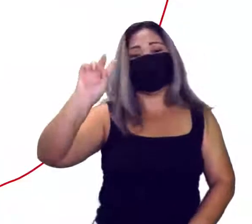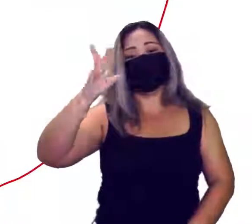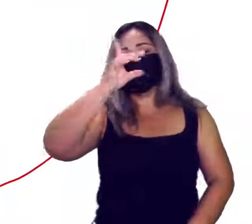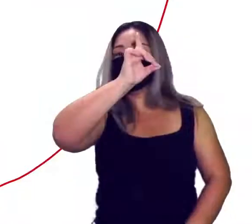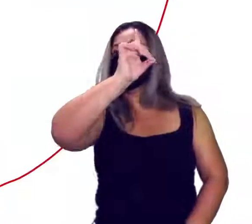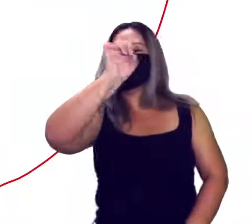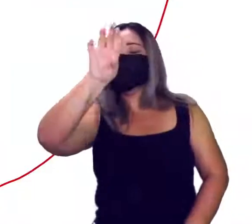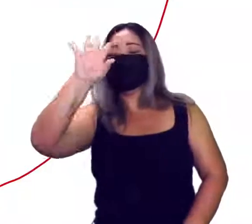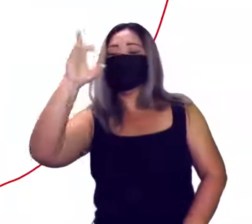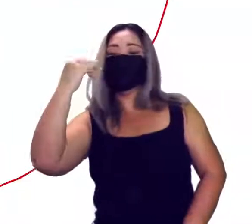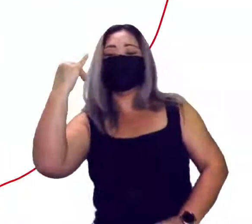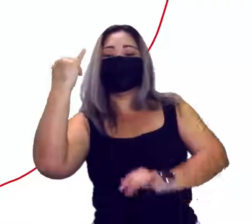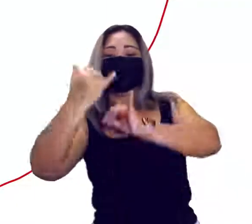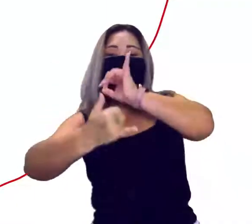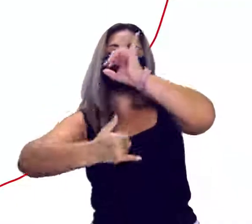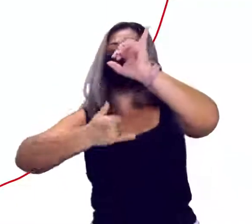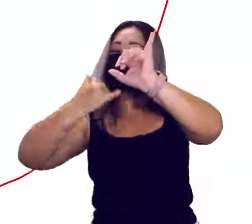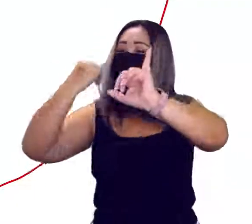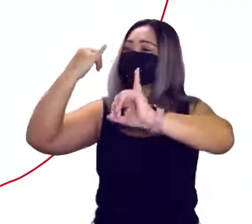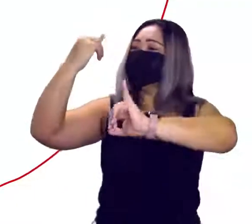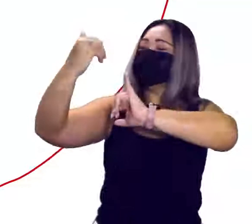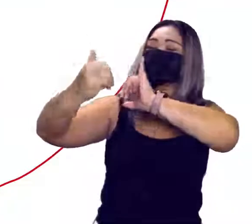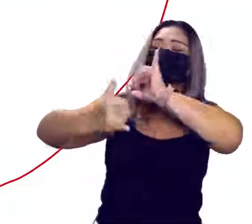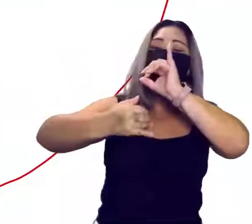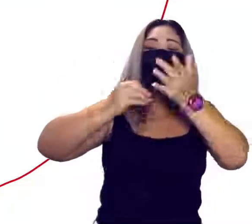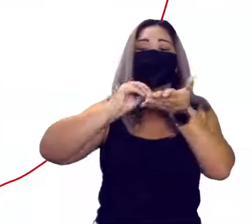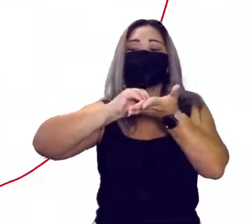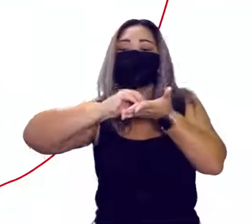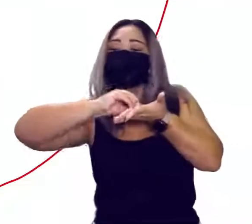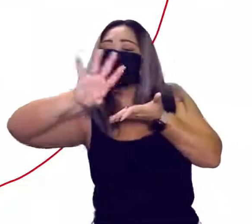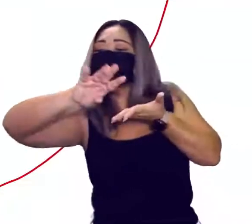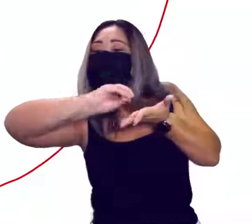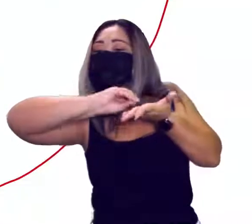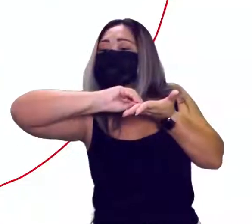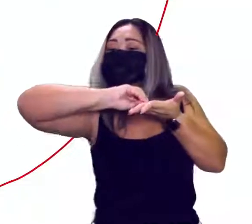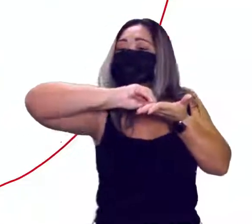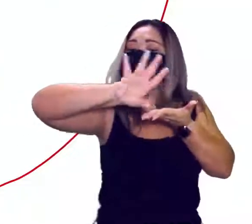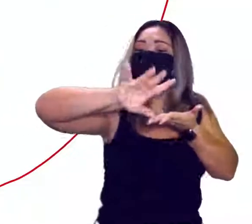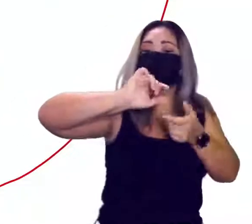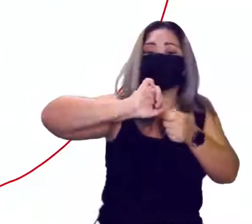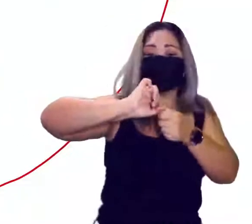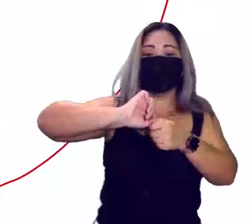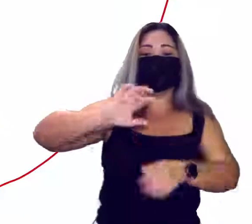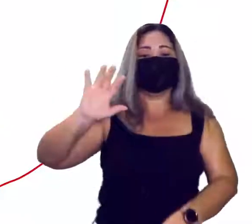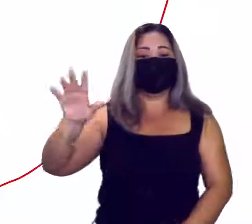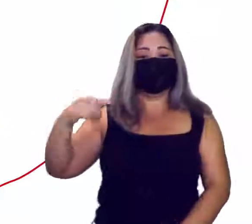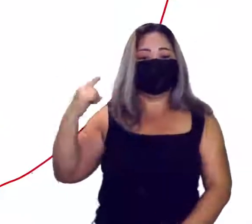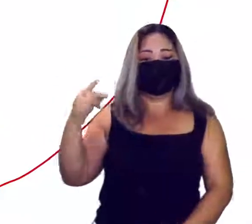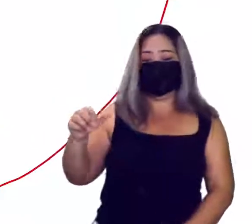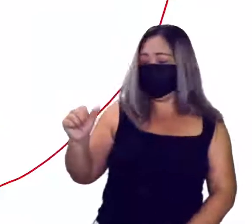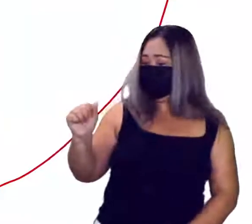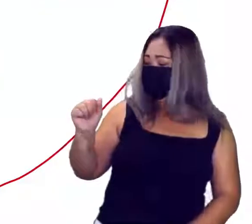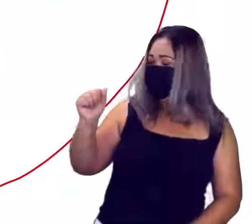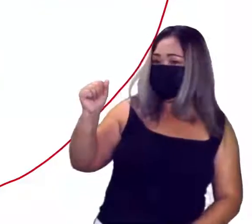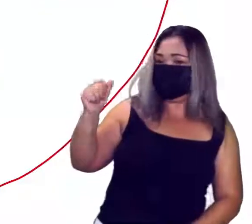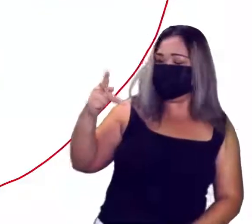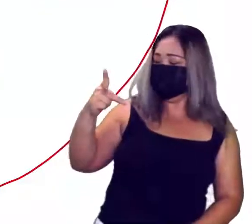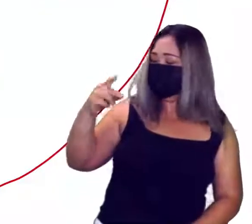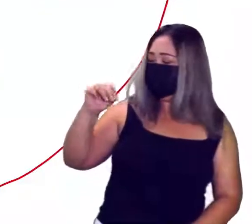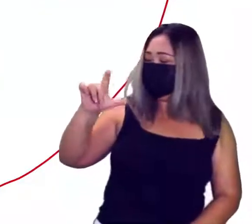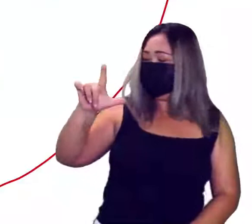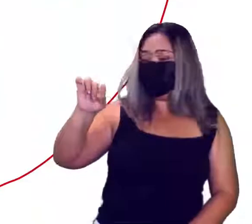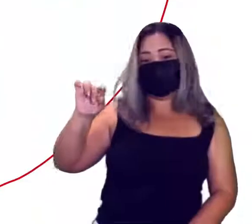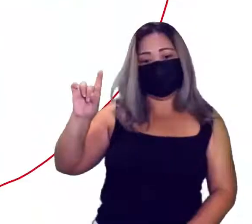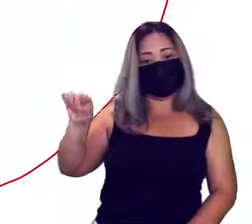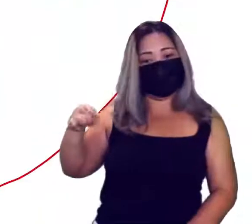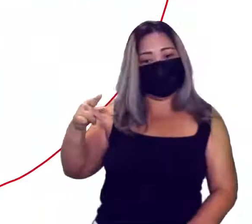do mensageiro, né, aquele que transmite as mensagens. Apolo, aqui logo atrás de mim, ó.